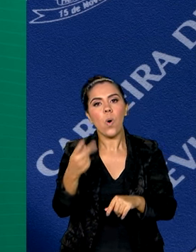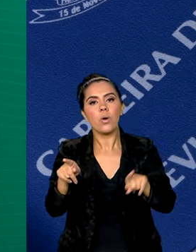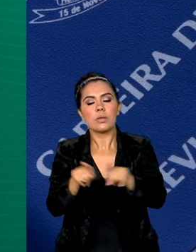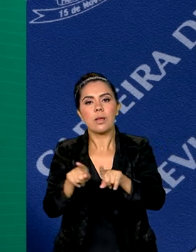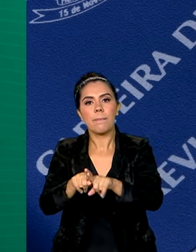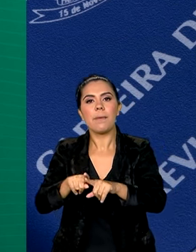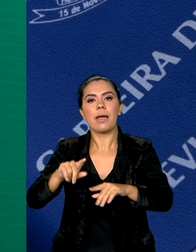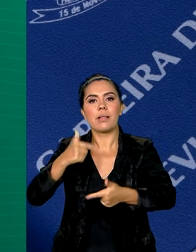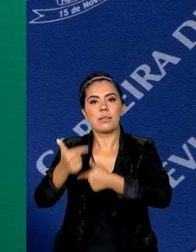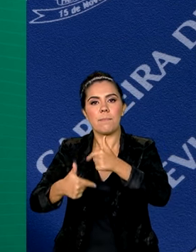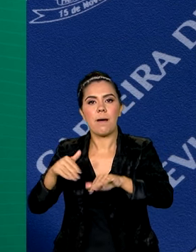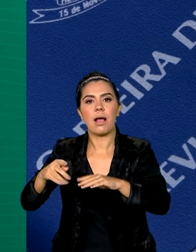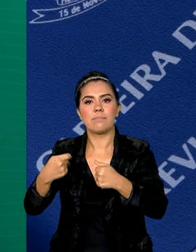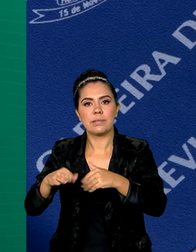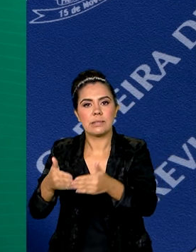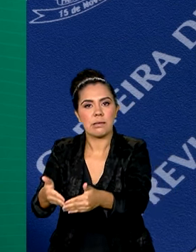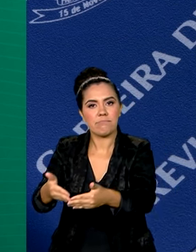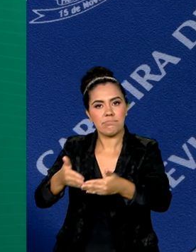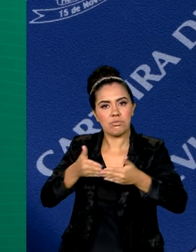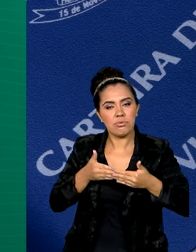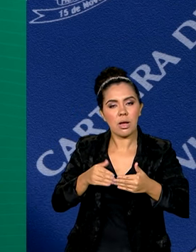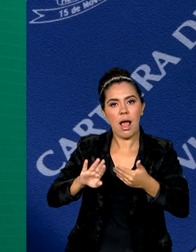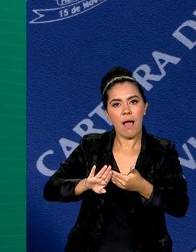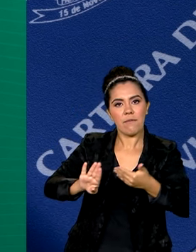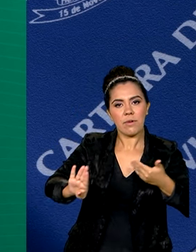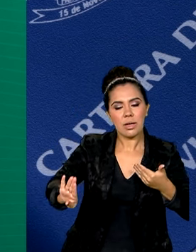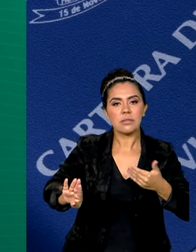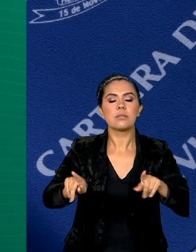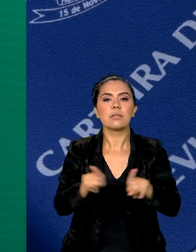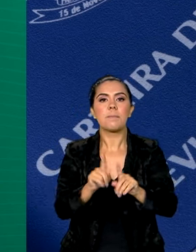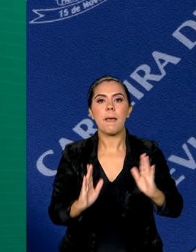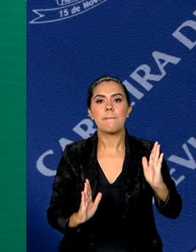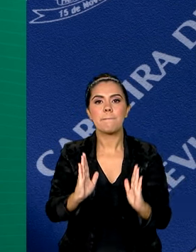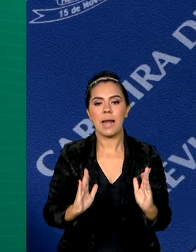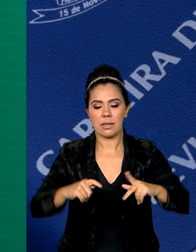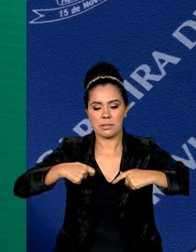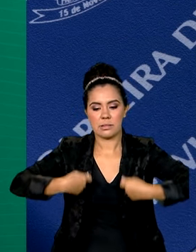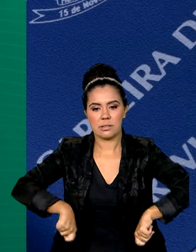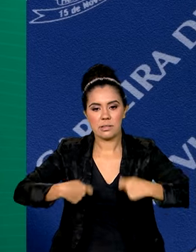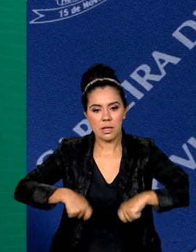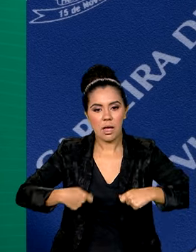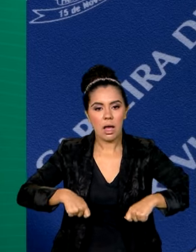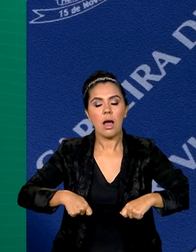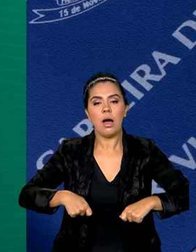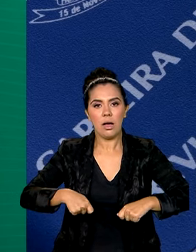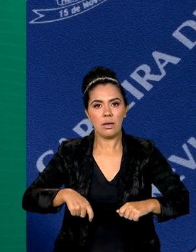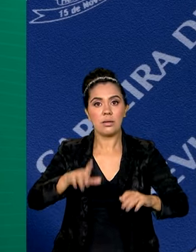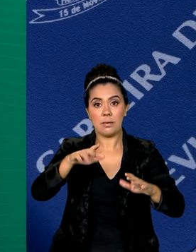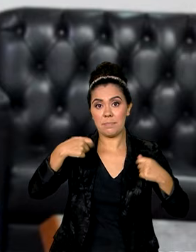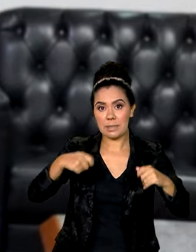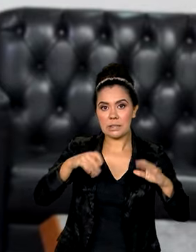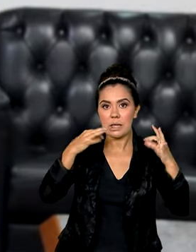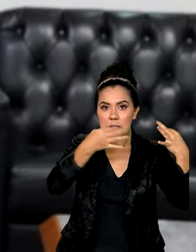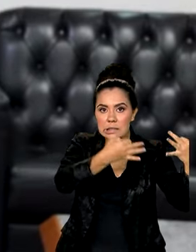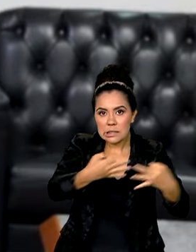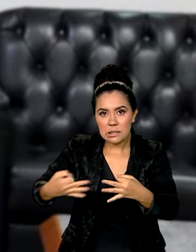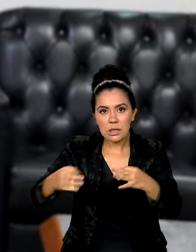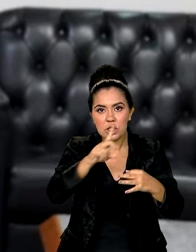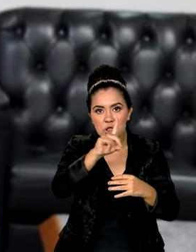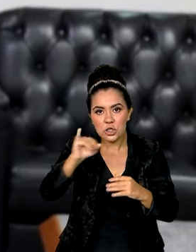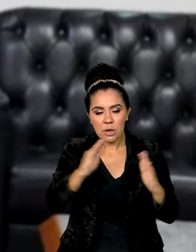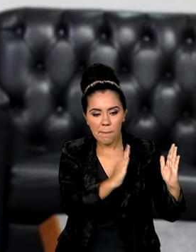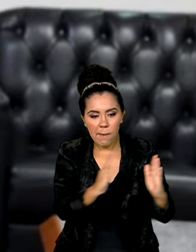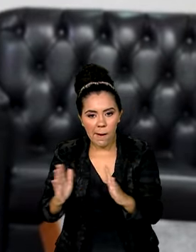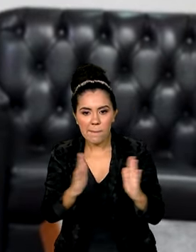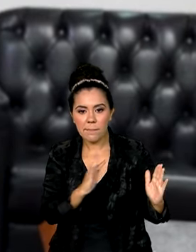atividades habituais e prazo estimado necessário, preferencialmente em dias. Nós